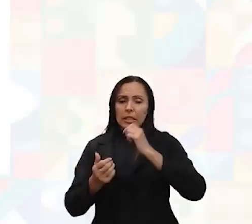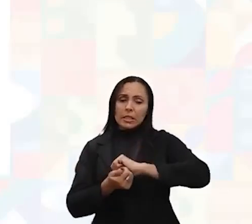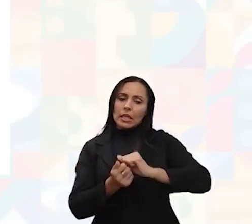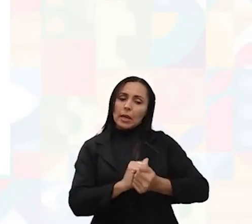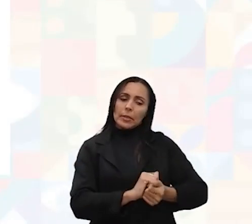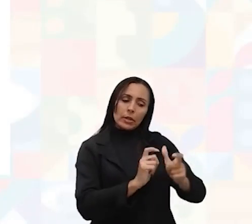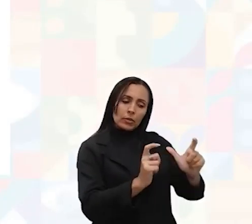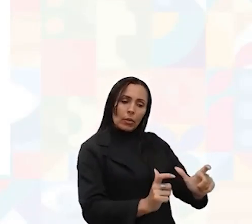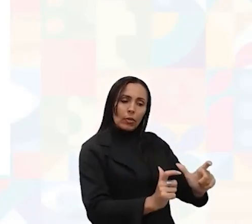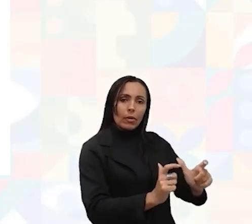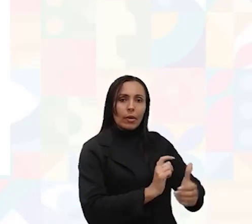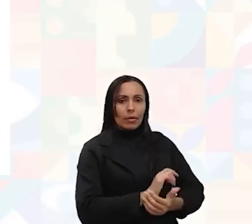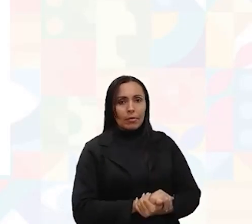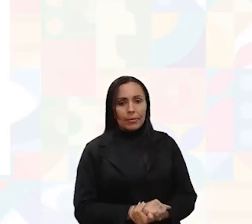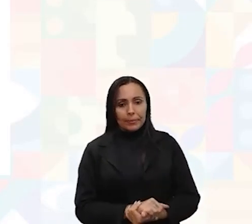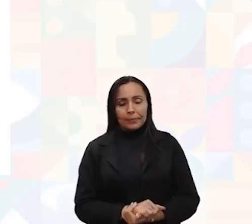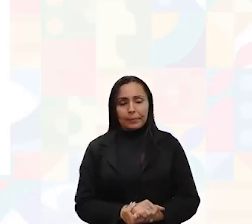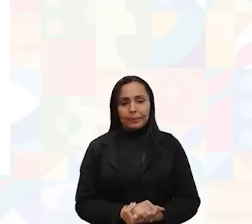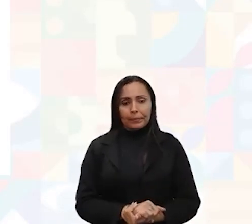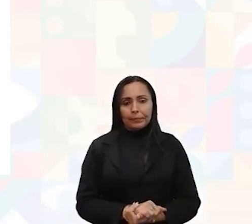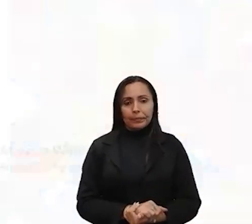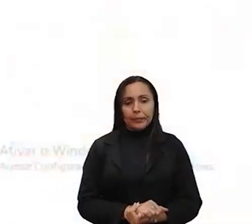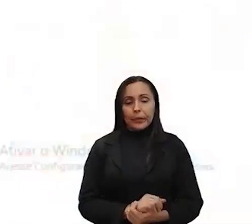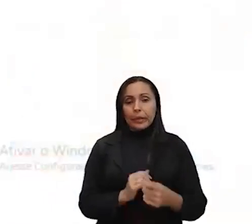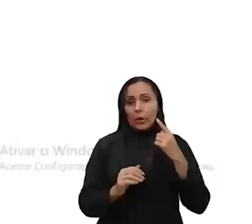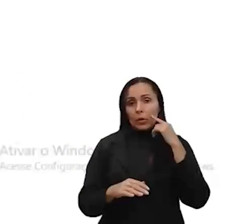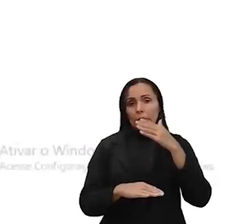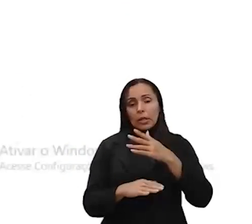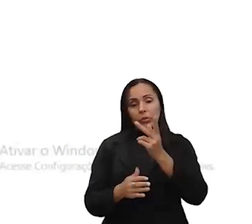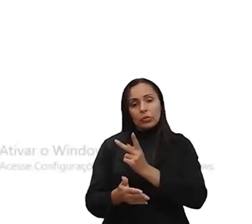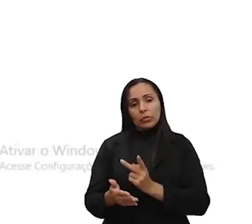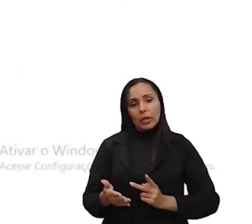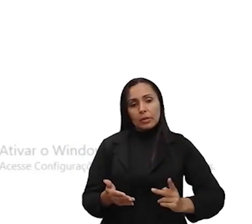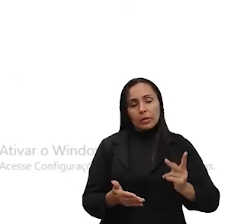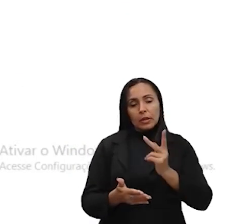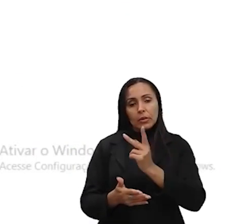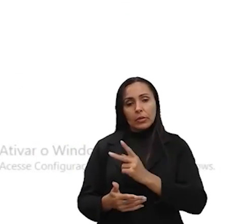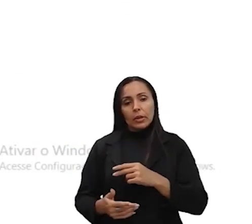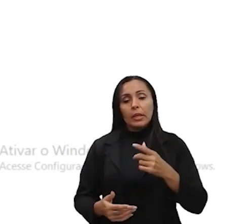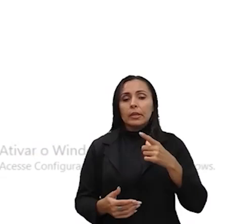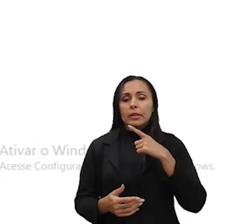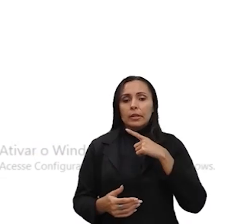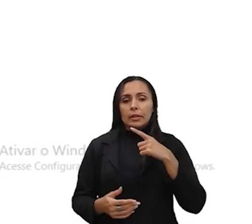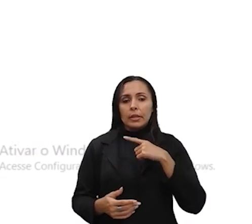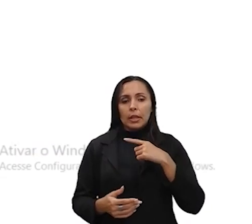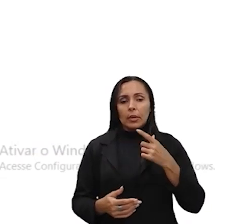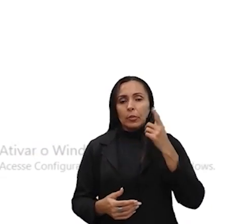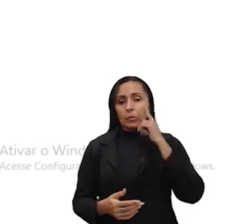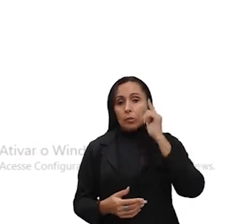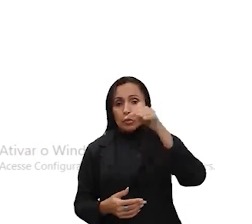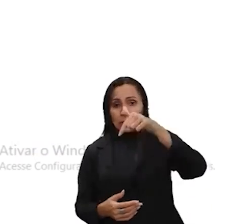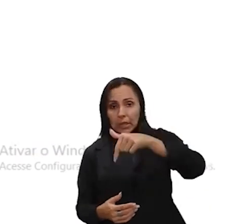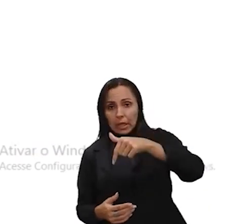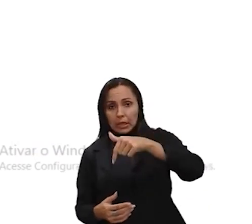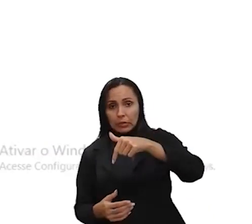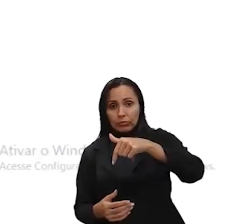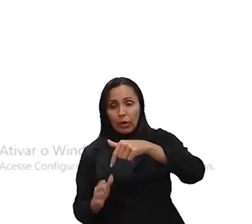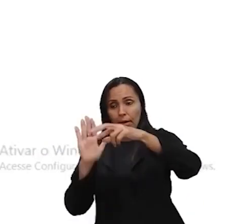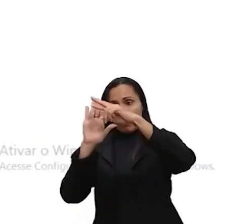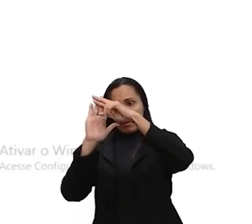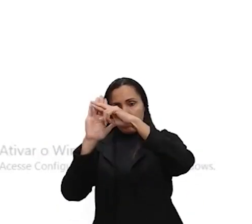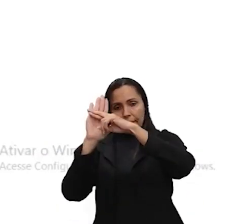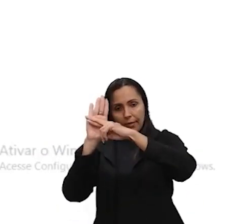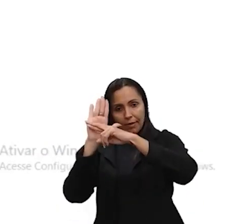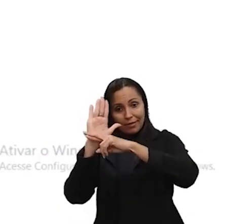locais. E aí, dentro do desenho universal, temos os 7 princípios, que